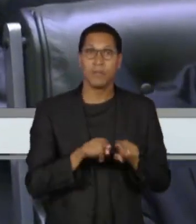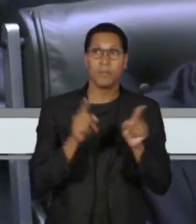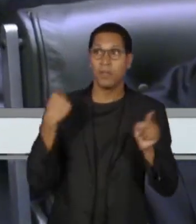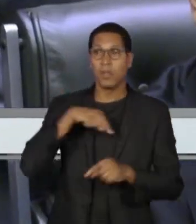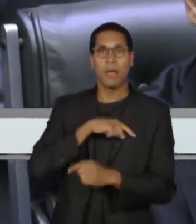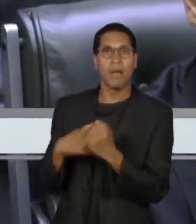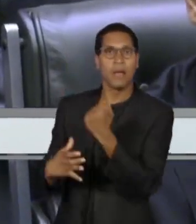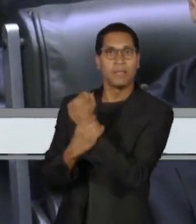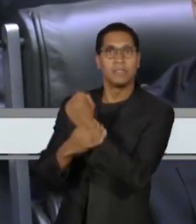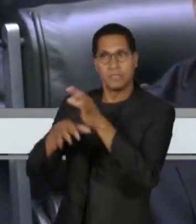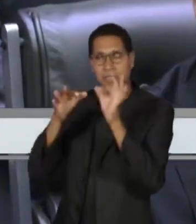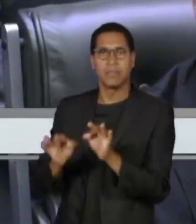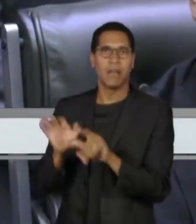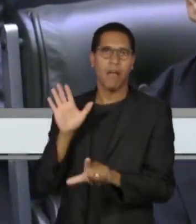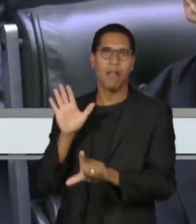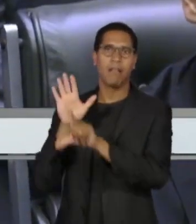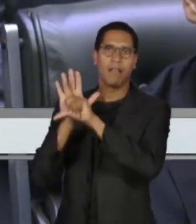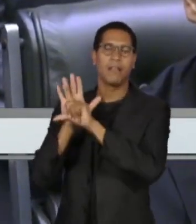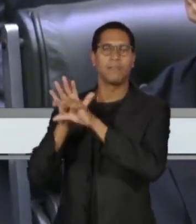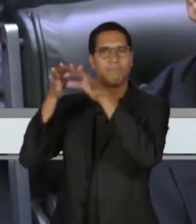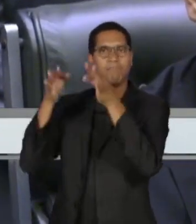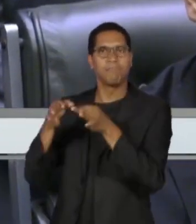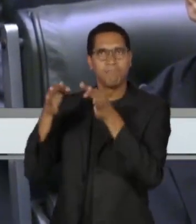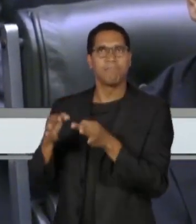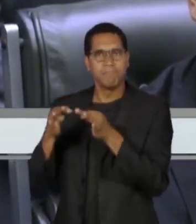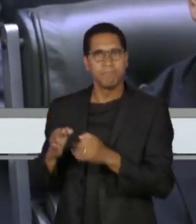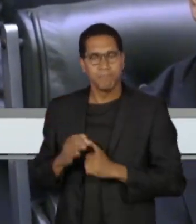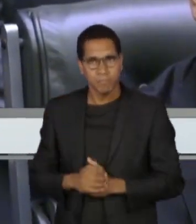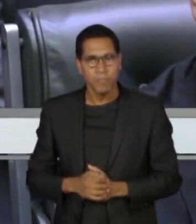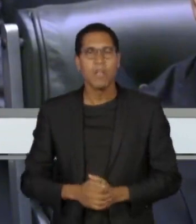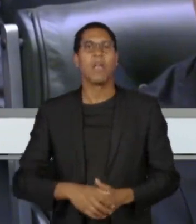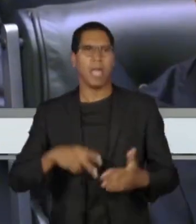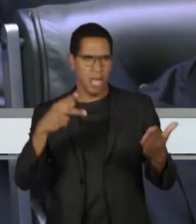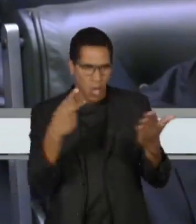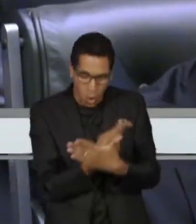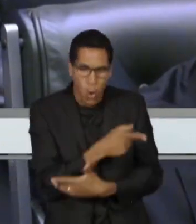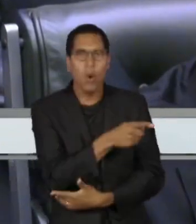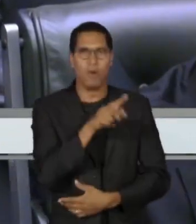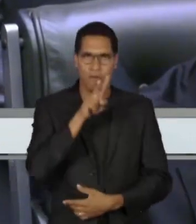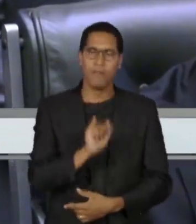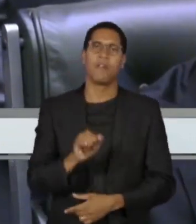vamos garantir o primado da lei. Quem errou responderá por seus